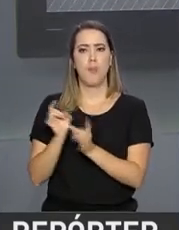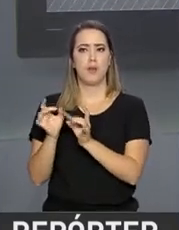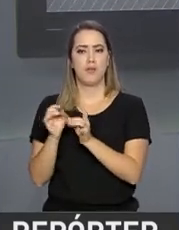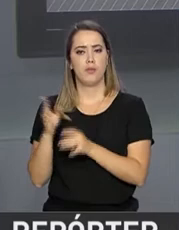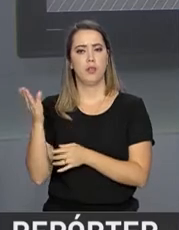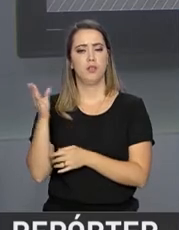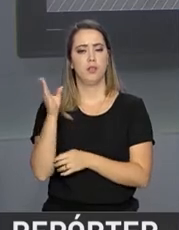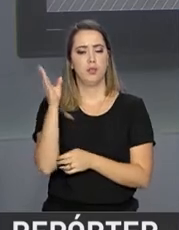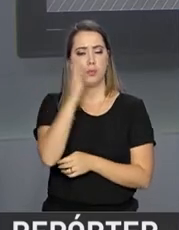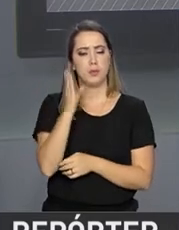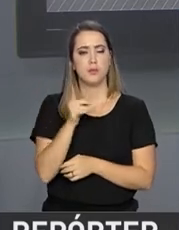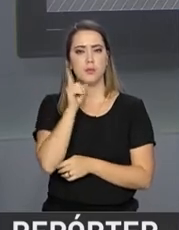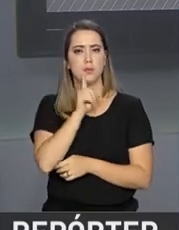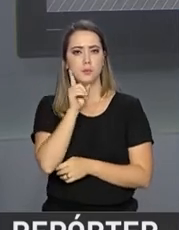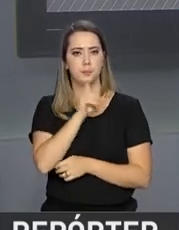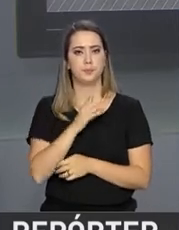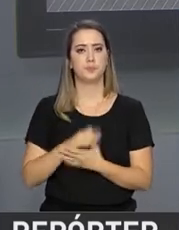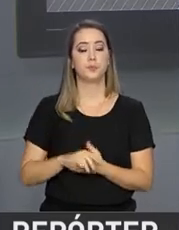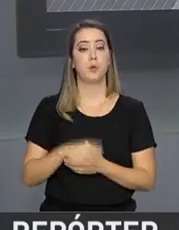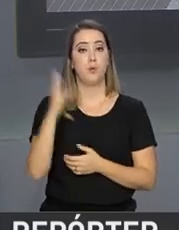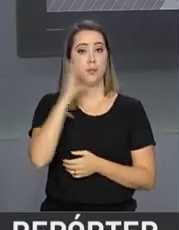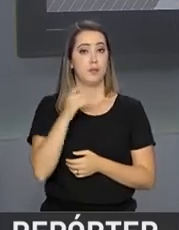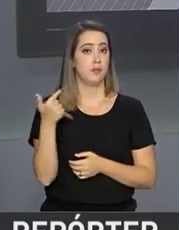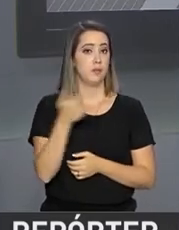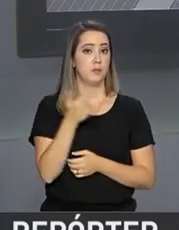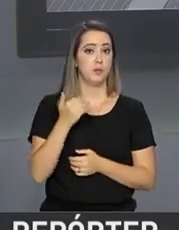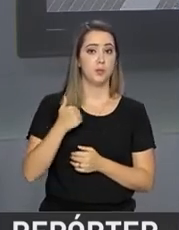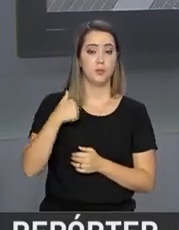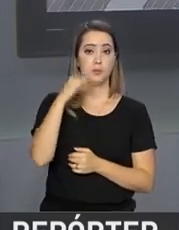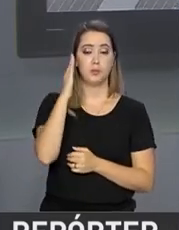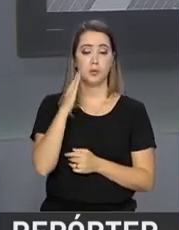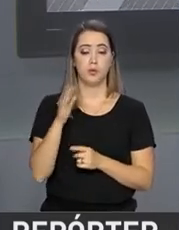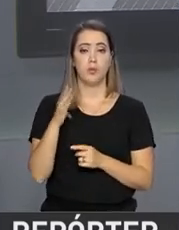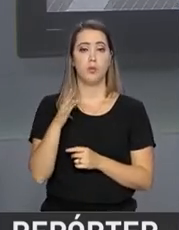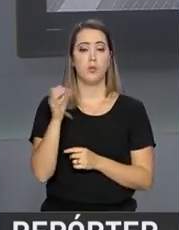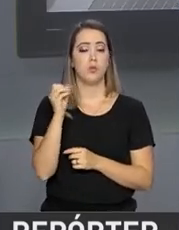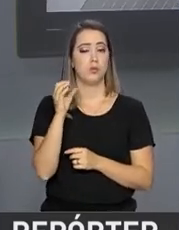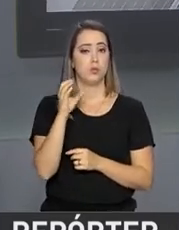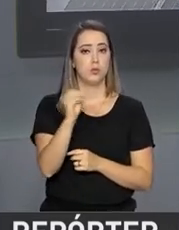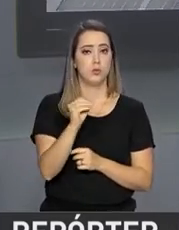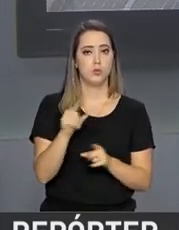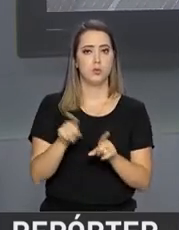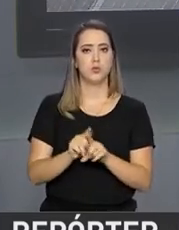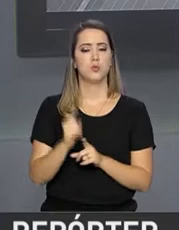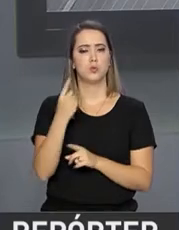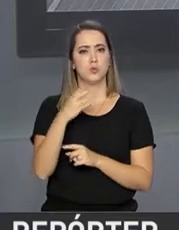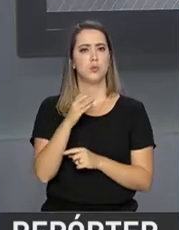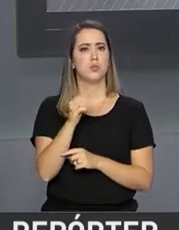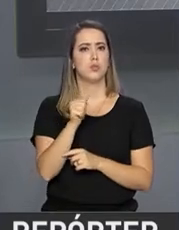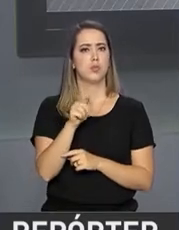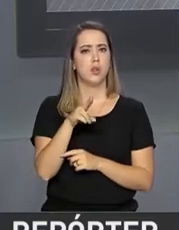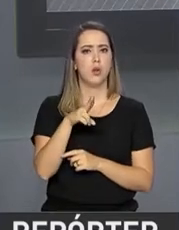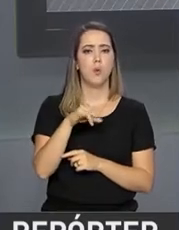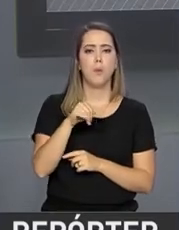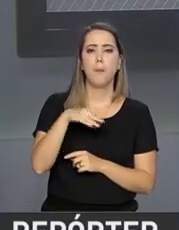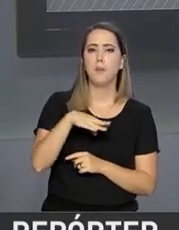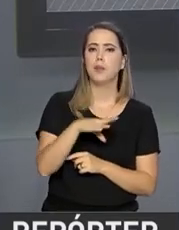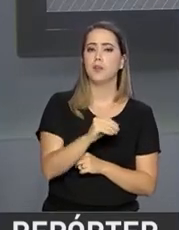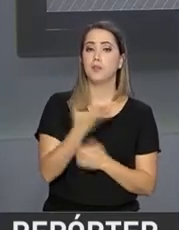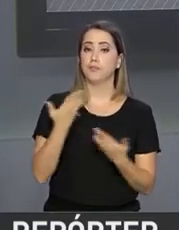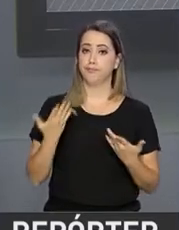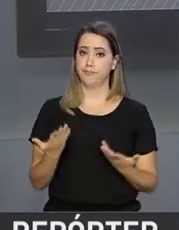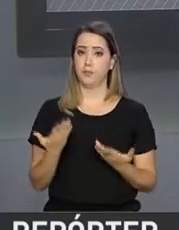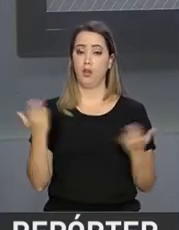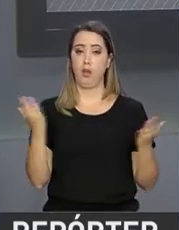segundo maior exportador de aço para os estados unidos e um dos maiores de alumínio a nota diz ainda que a restrição às importações de